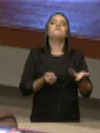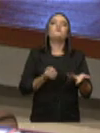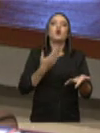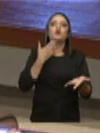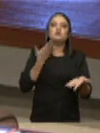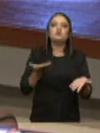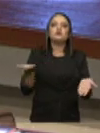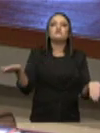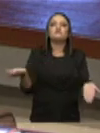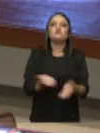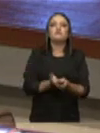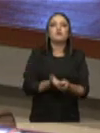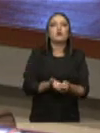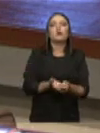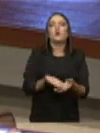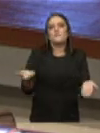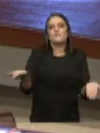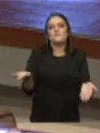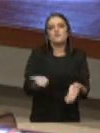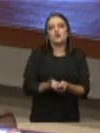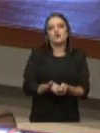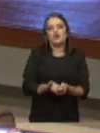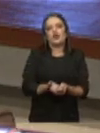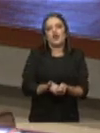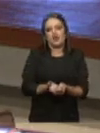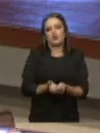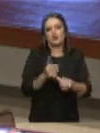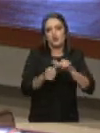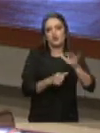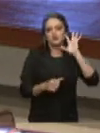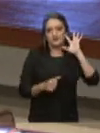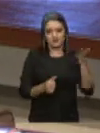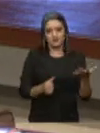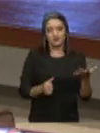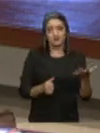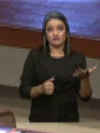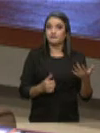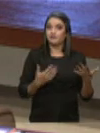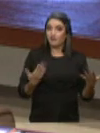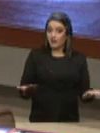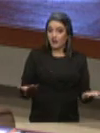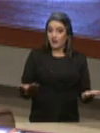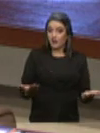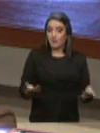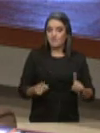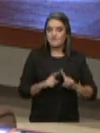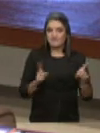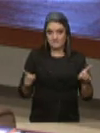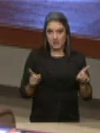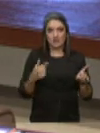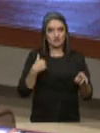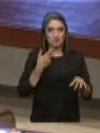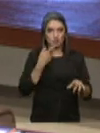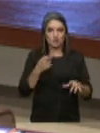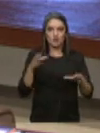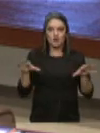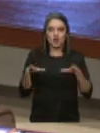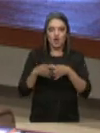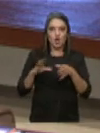era a exegese? Eu estou falando porque estou falando em defesa daquilo que se debateu na comissão.